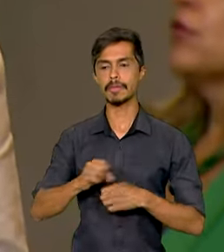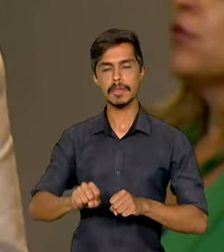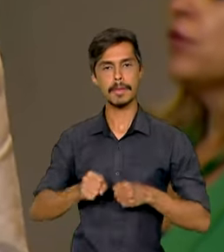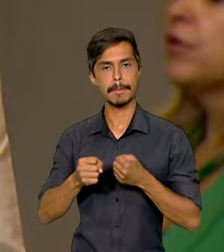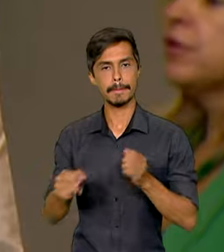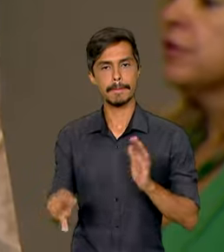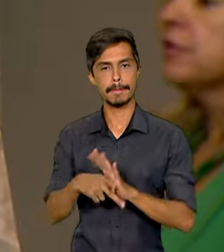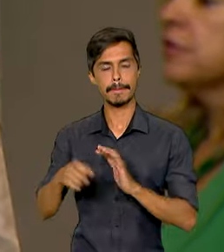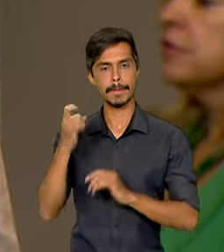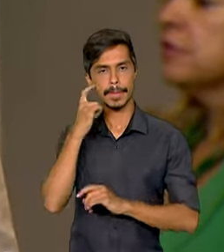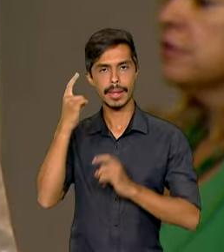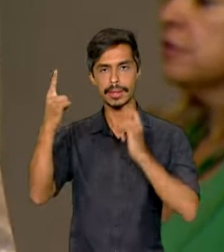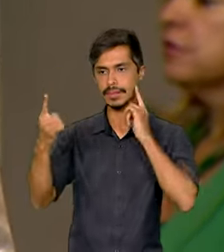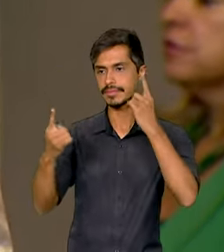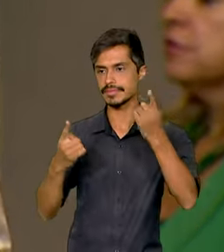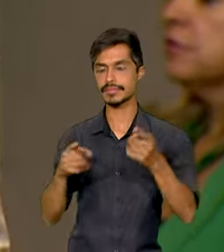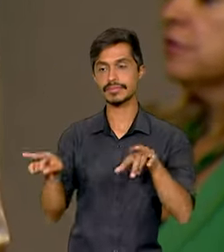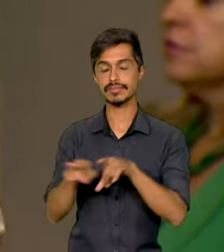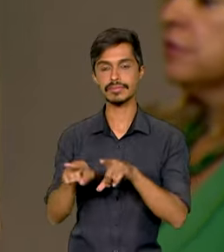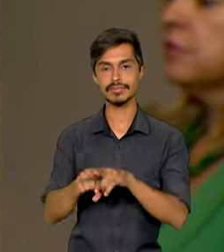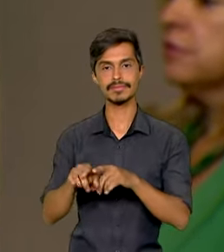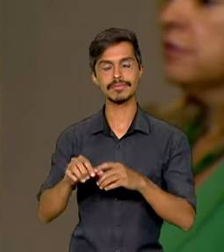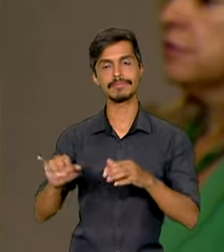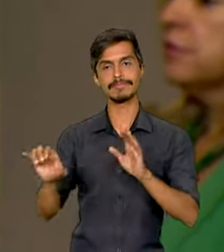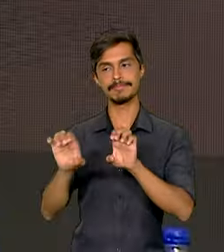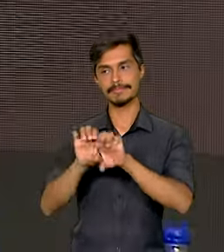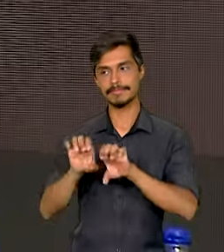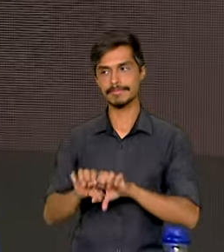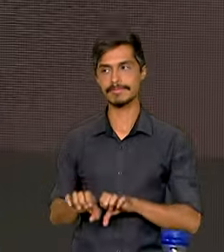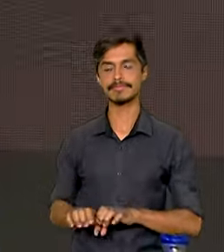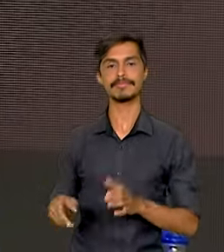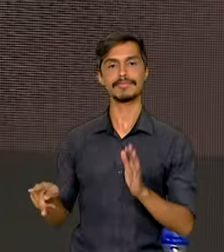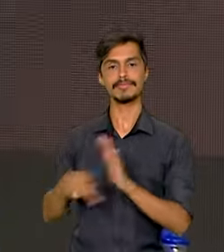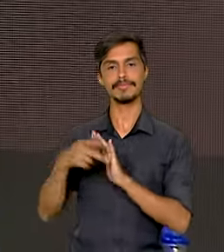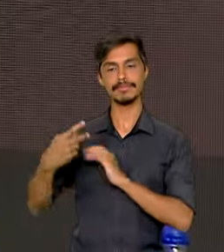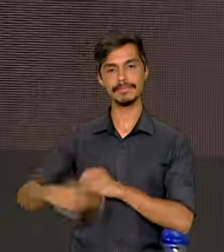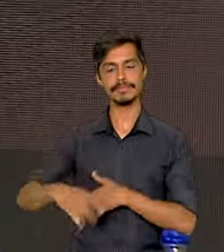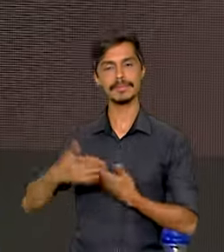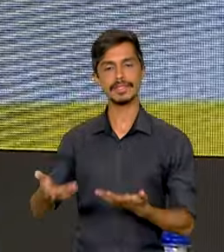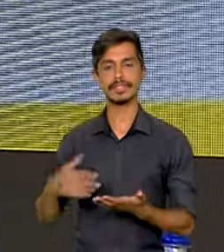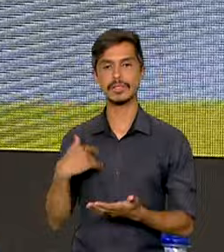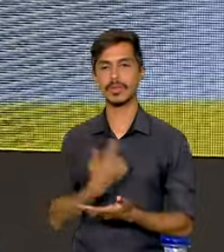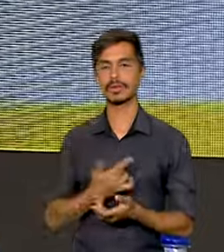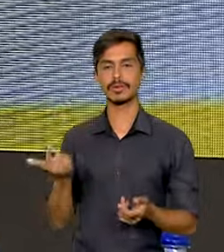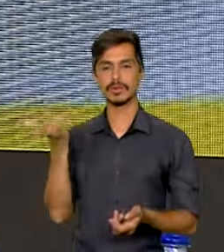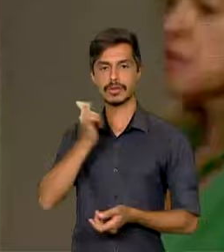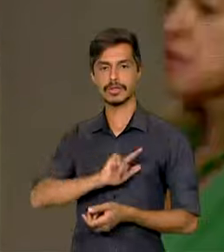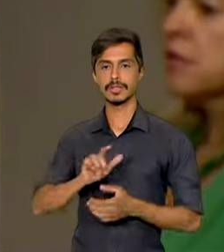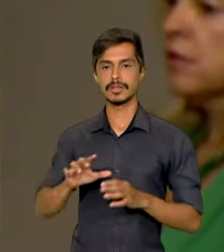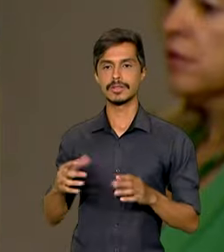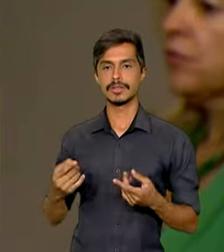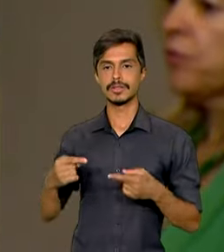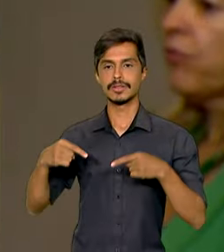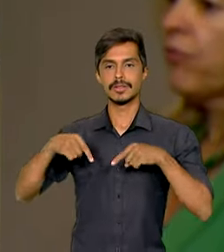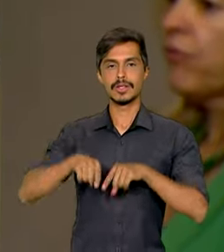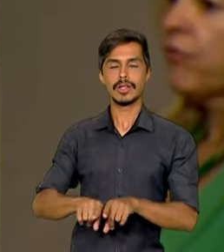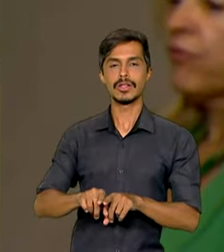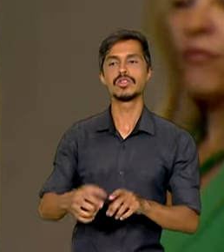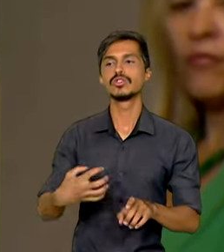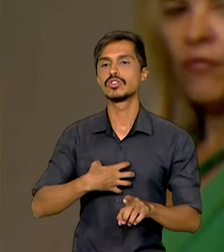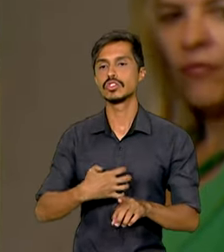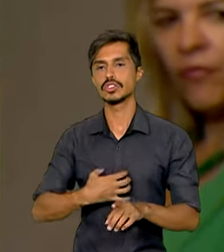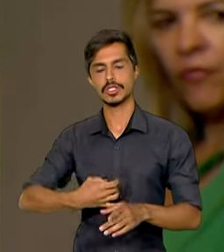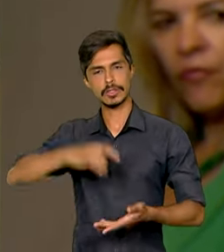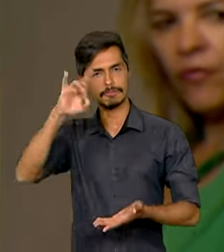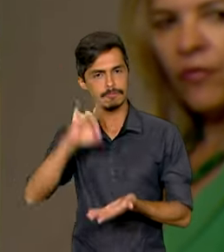propriamente no campo das ideias, mas também de infraestrutura de ciência e tecnologia que consiga coibir de maneira muito